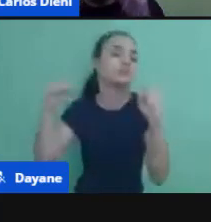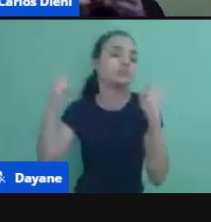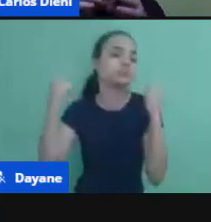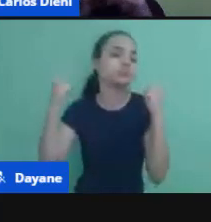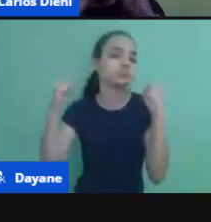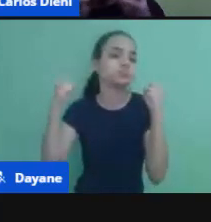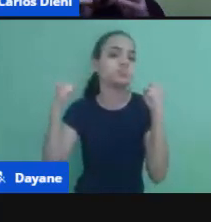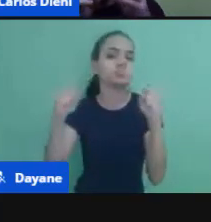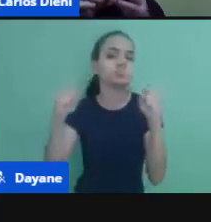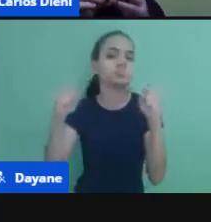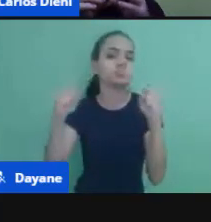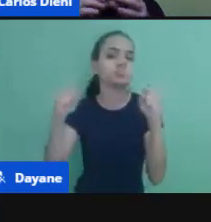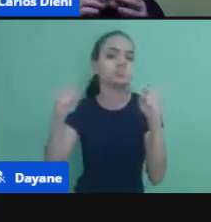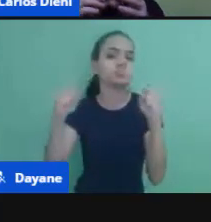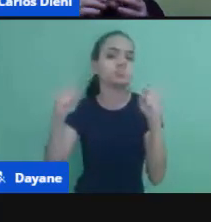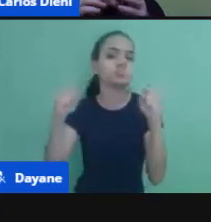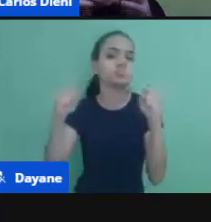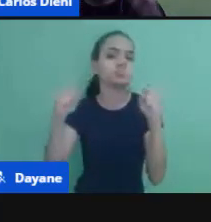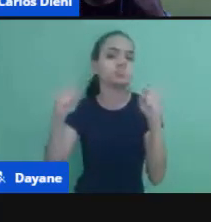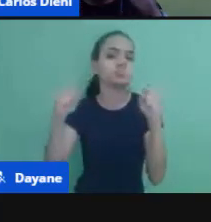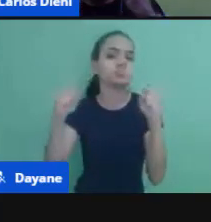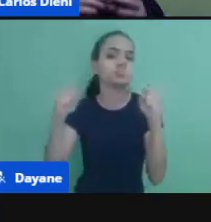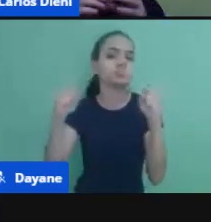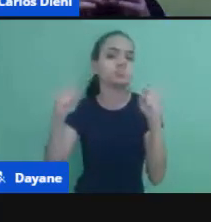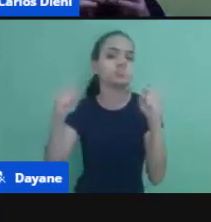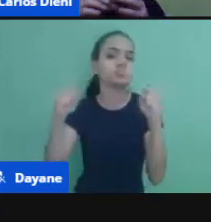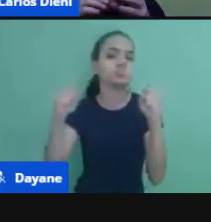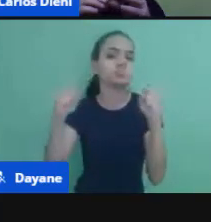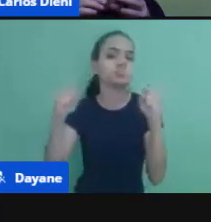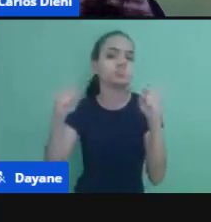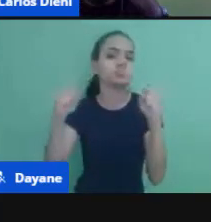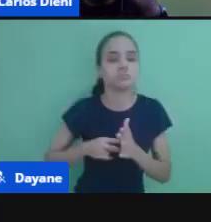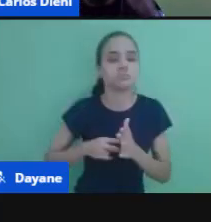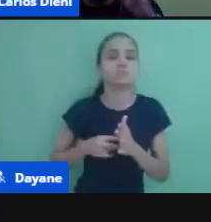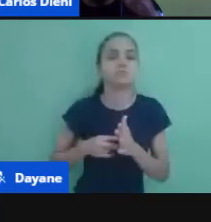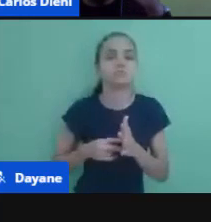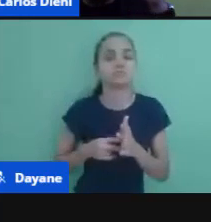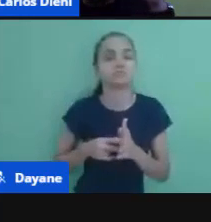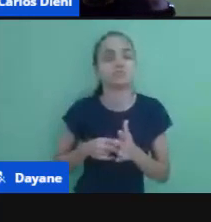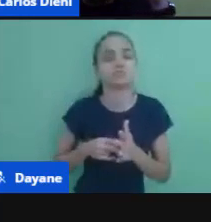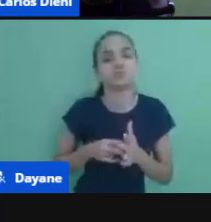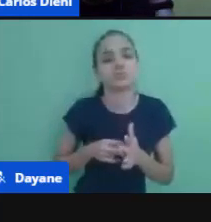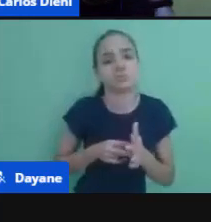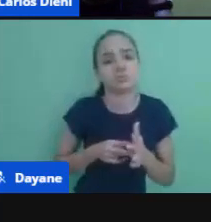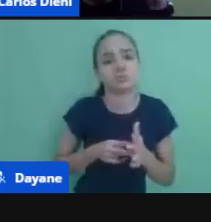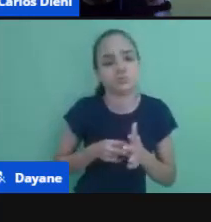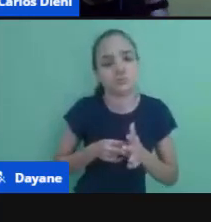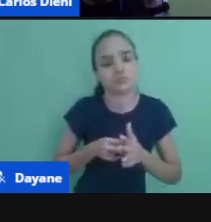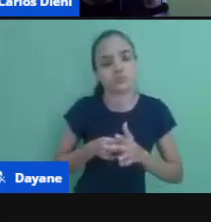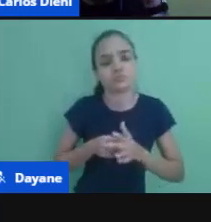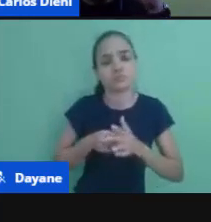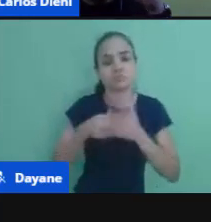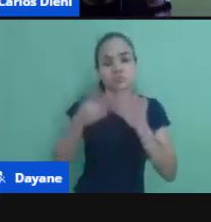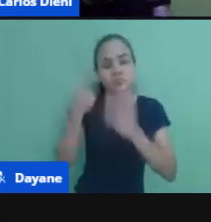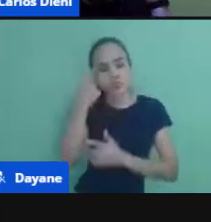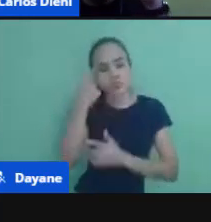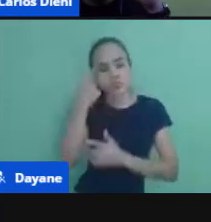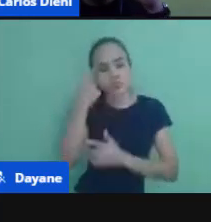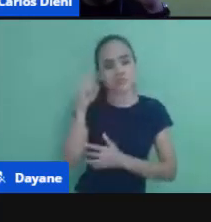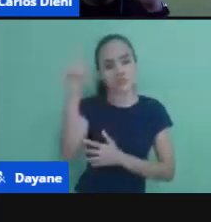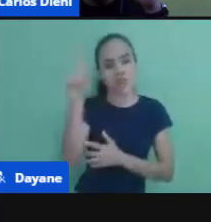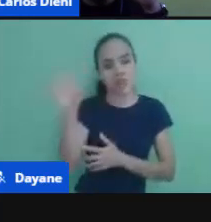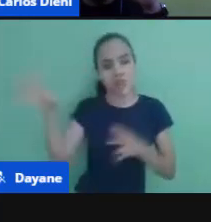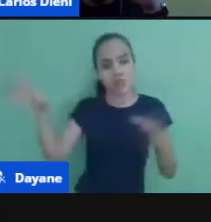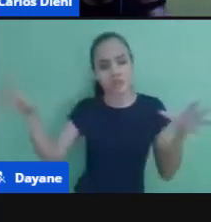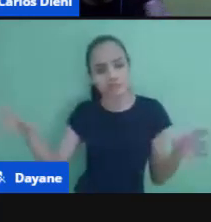resumir essa ideia em um punhado de frases, concentrar essa história para ver se a gente conseguiu captar o que é a essência, o que é a